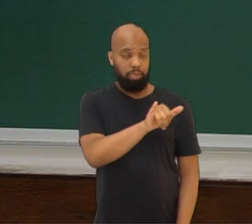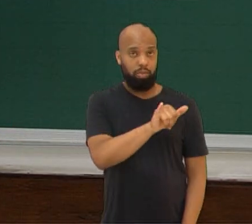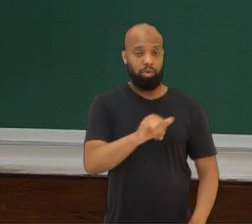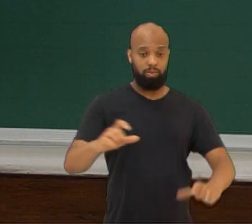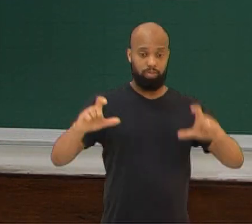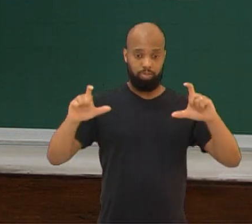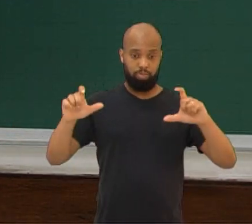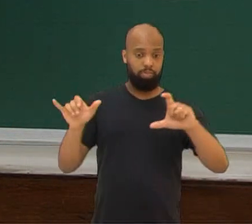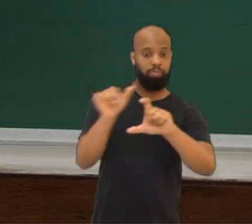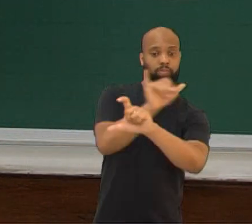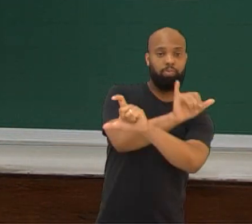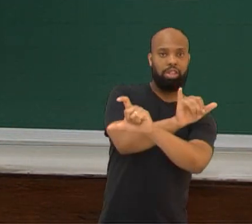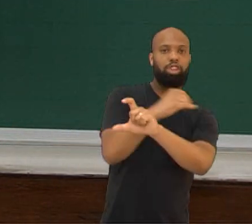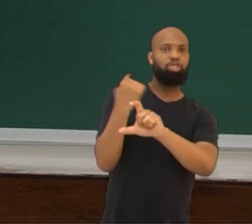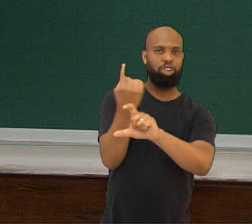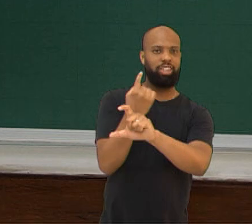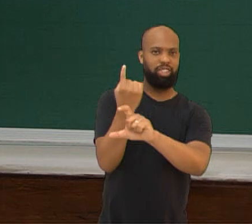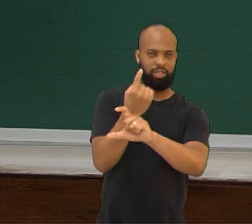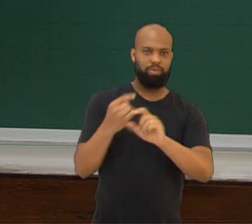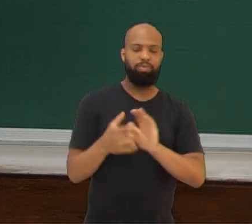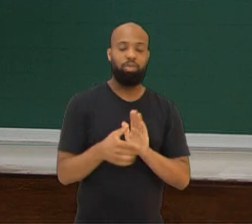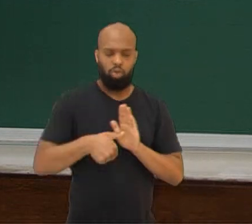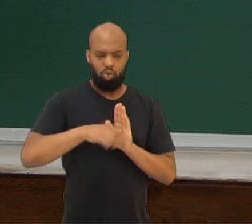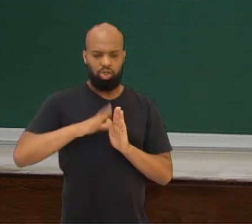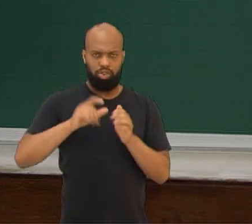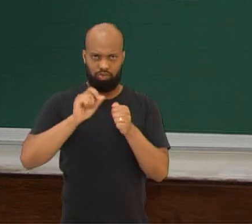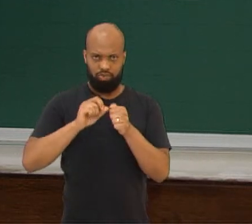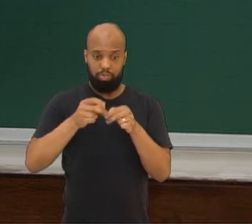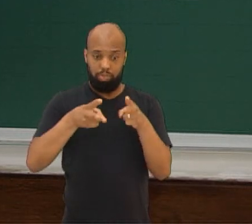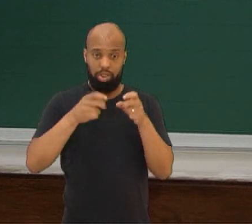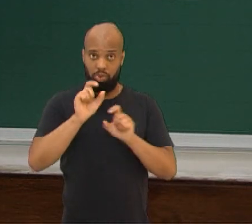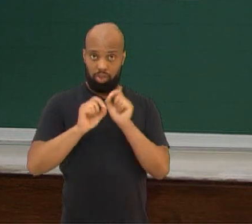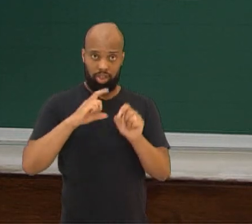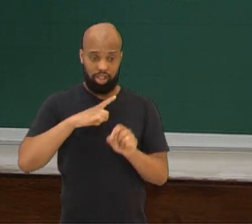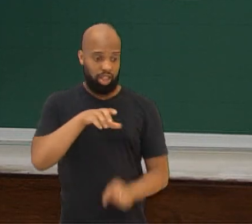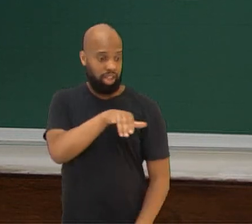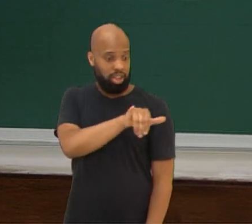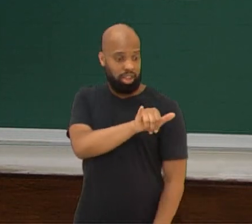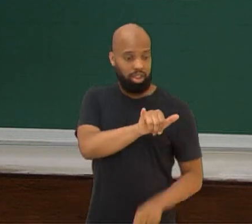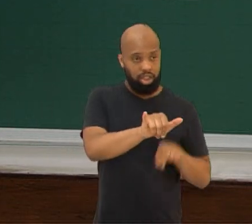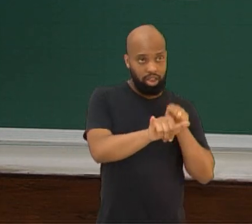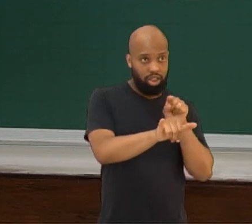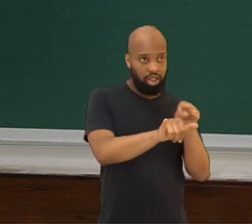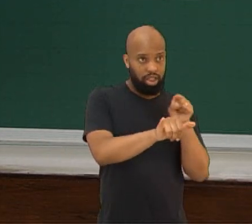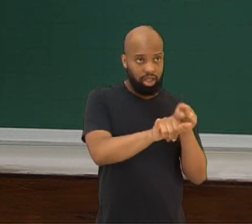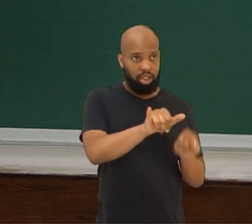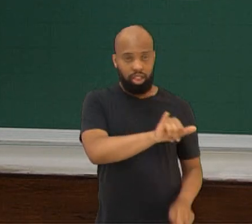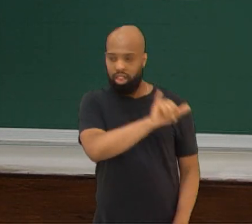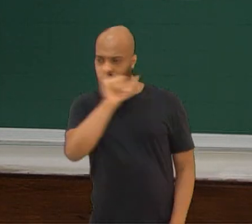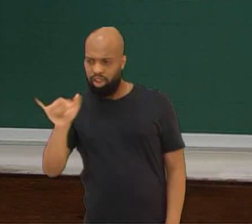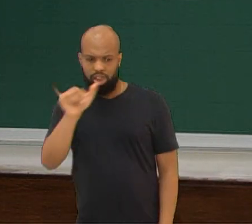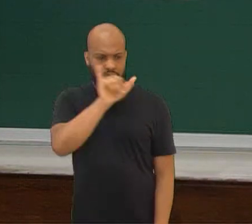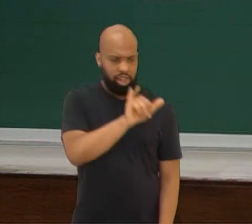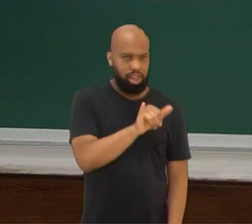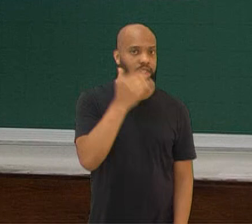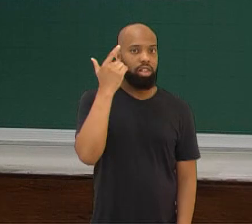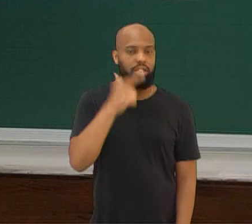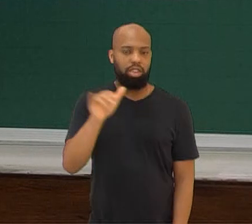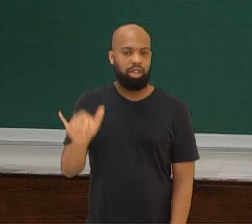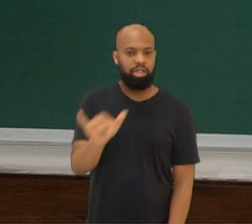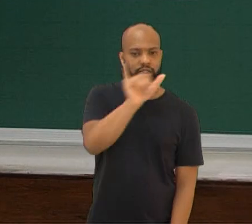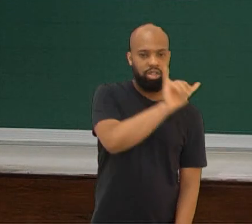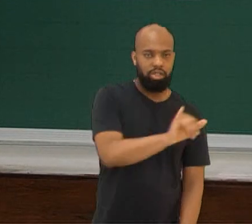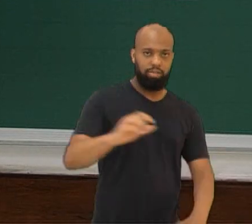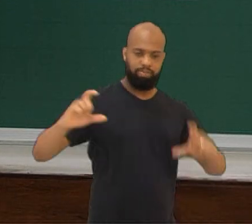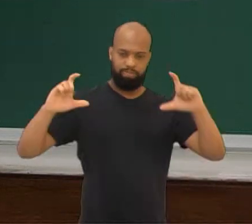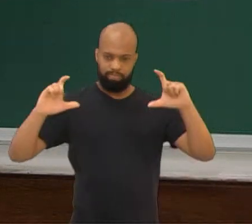da mesma forma que a gente já fez naquele outro exercício, porque percebam, o y está aqui também, então eu consigo jogar ele em